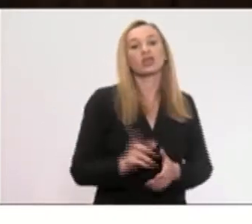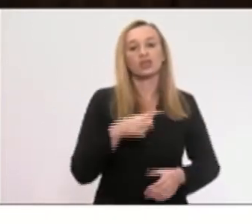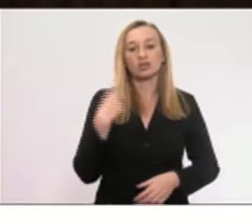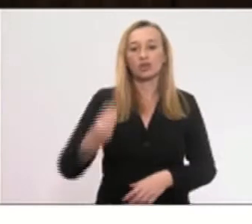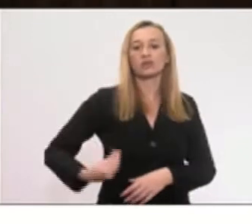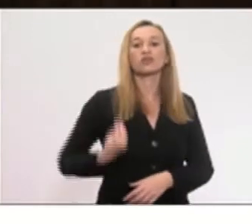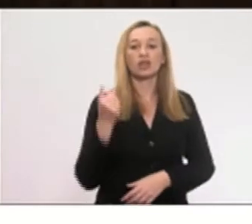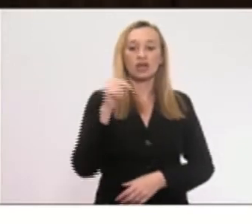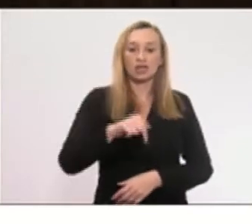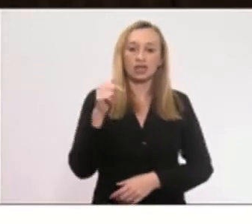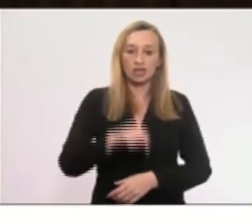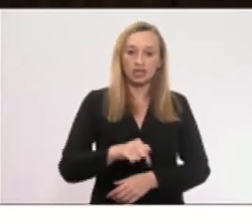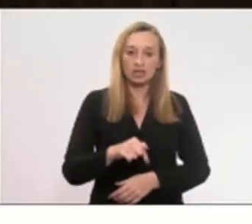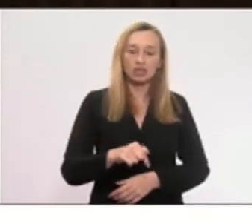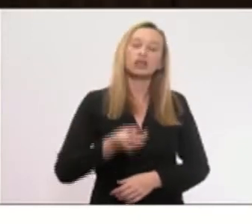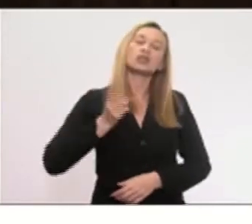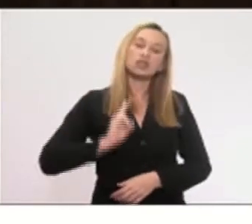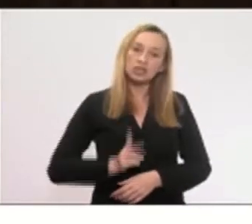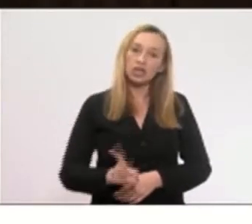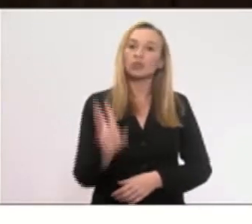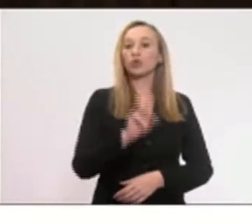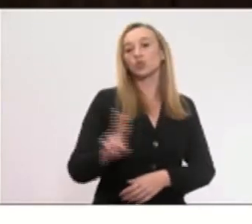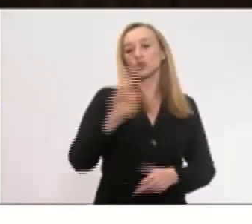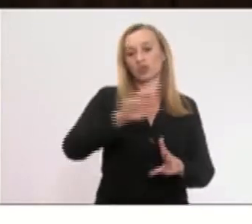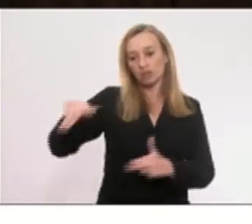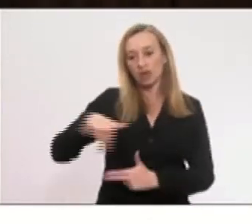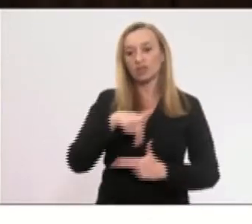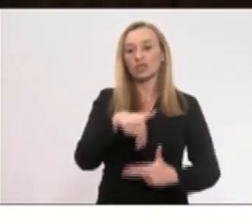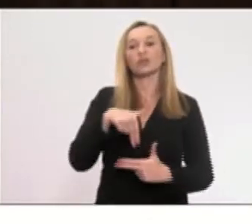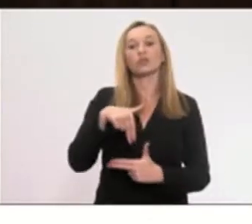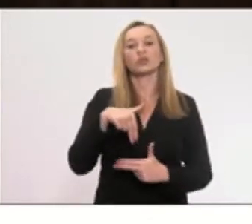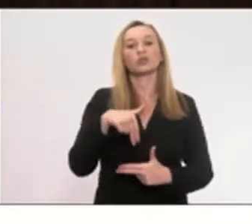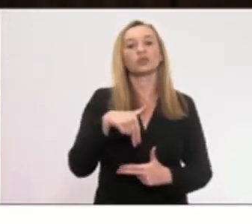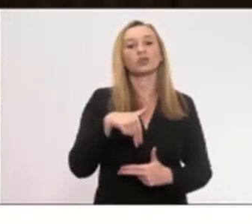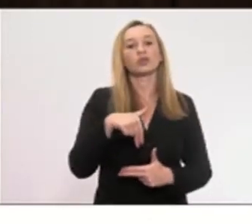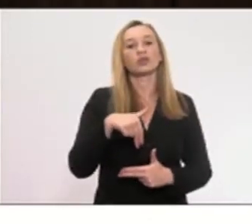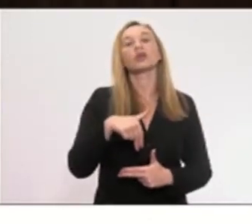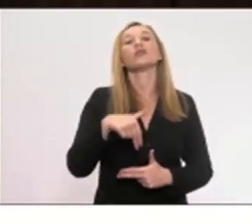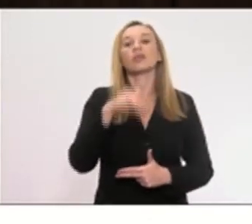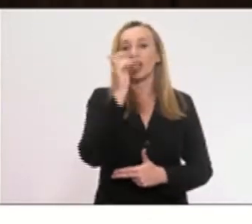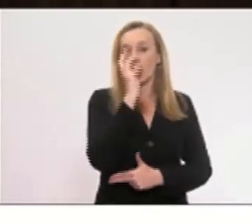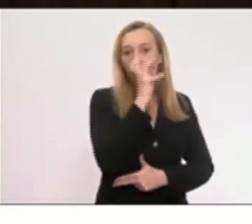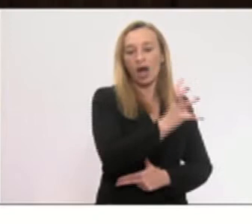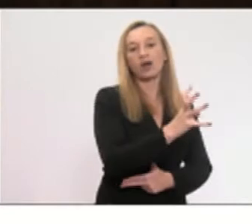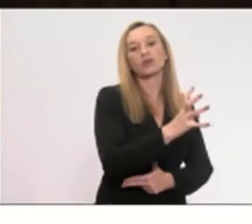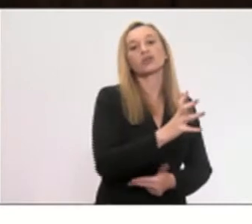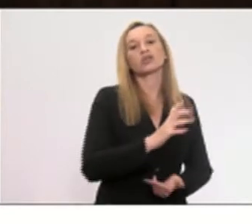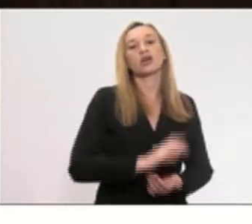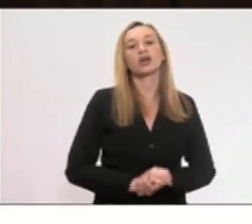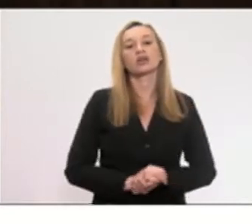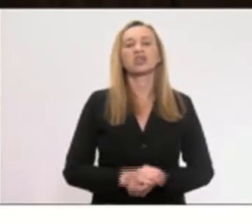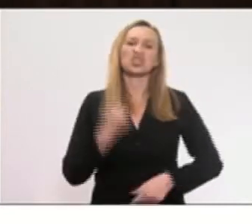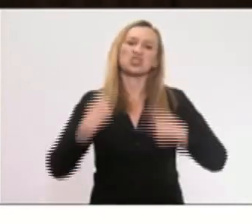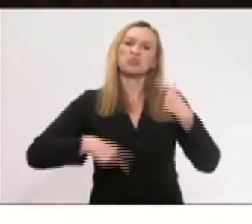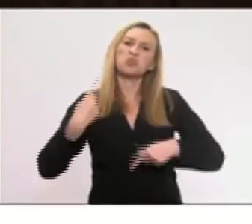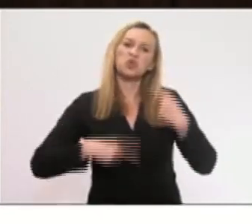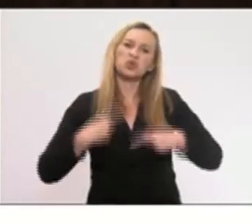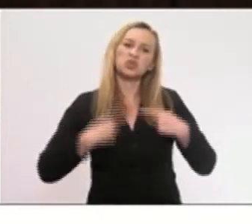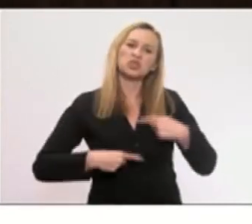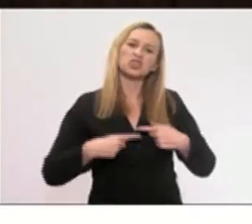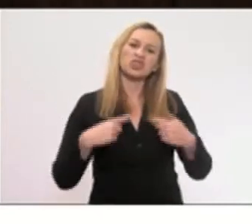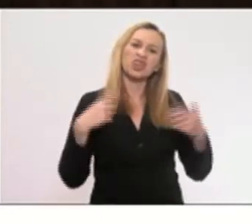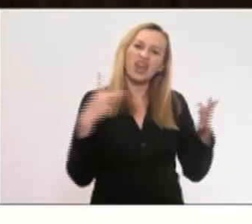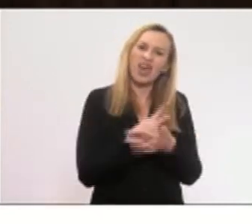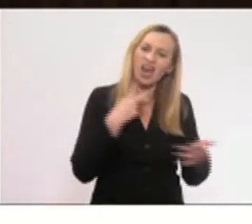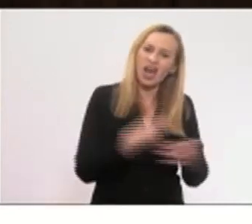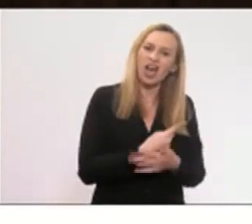estaremos aqui fazendo sempre uso dessa tribuna para denunciar essa política